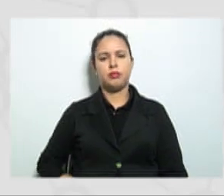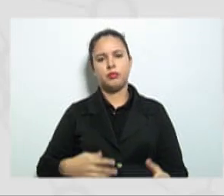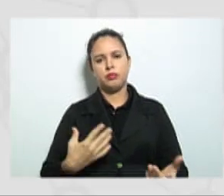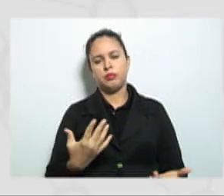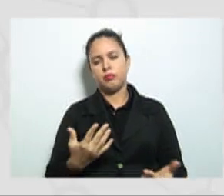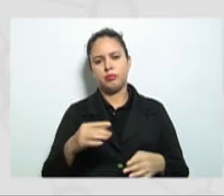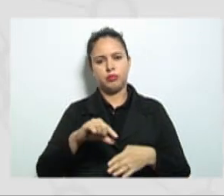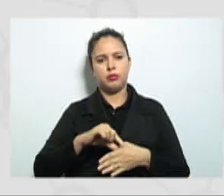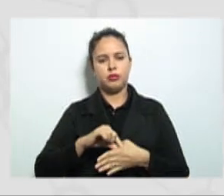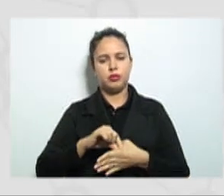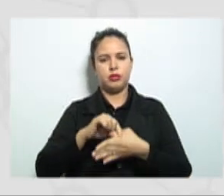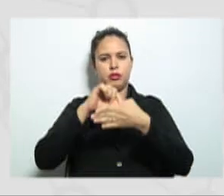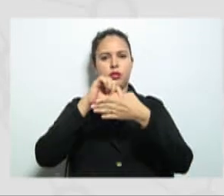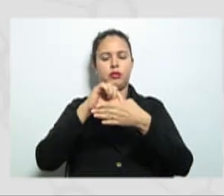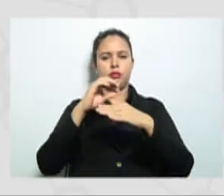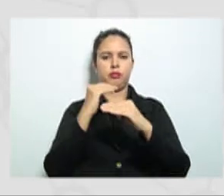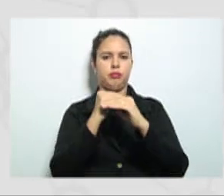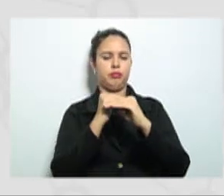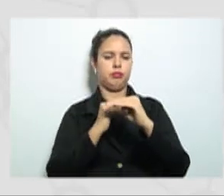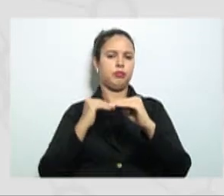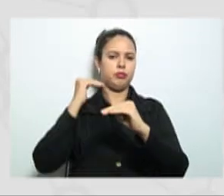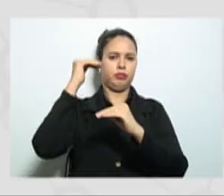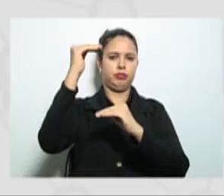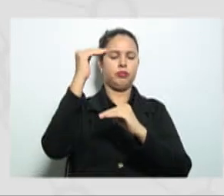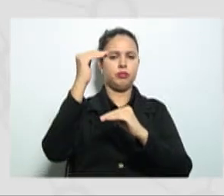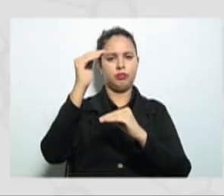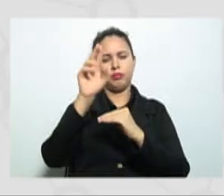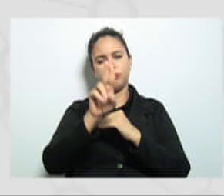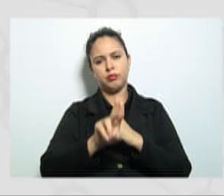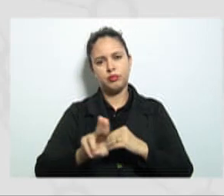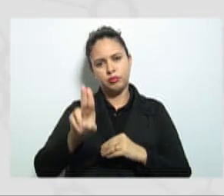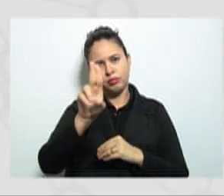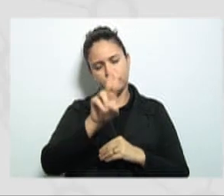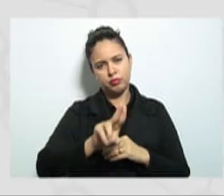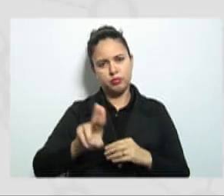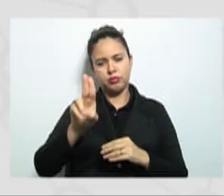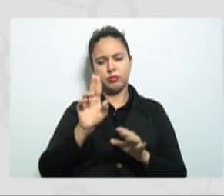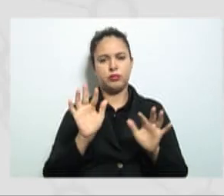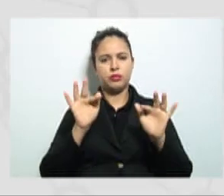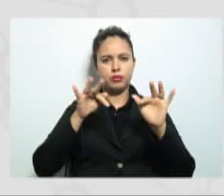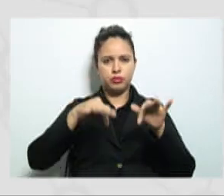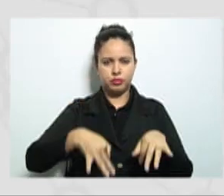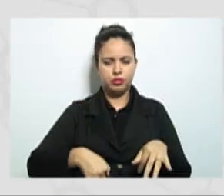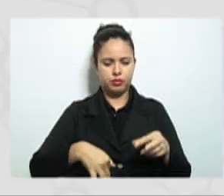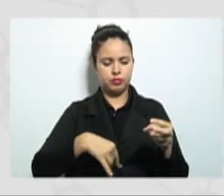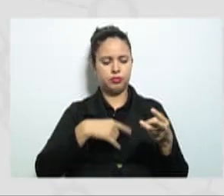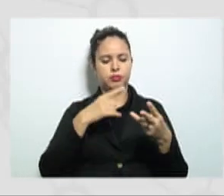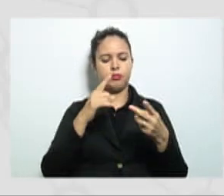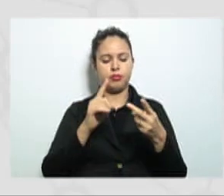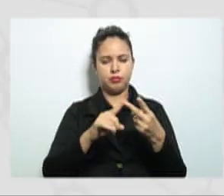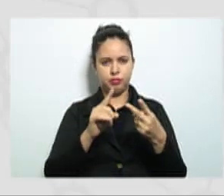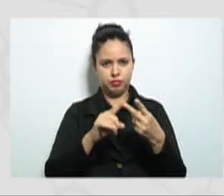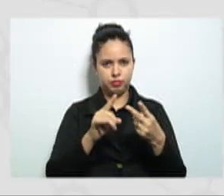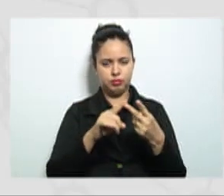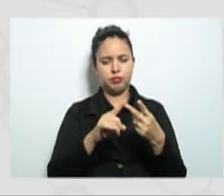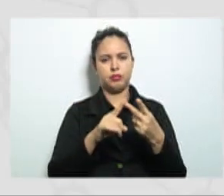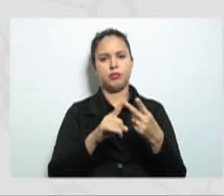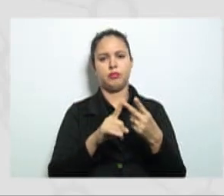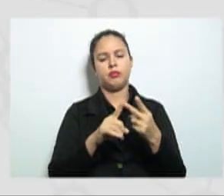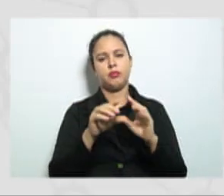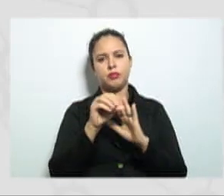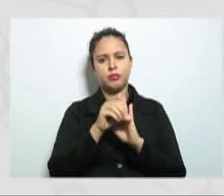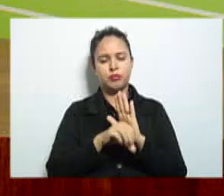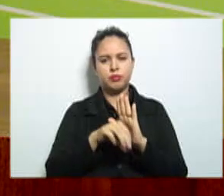cargos que estiverem acima do meu, eu vou redigir os memorandos e os ofícios utilizando o fecho respeitosamente. Gostaria